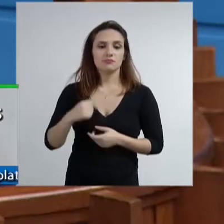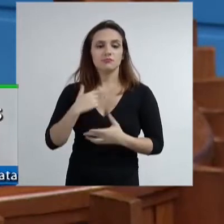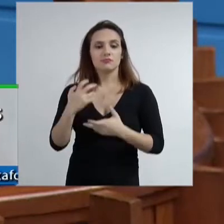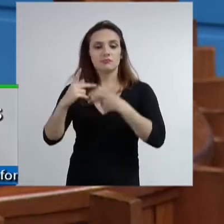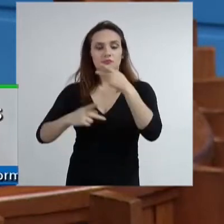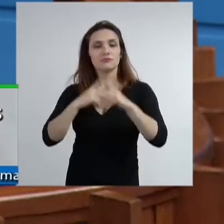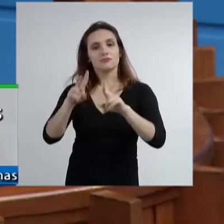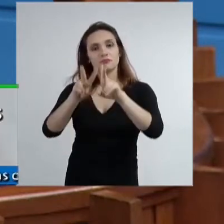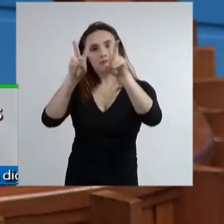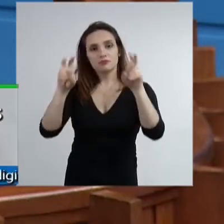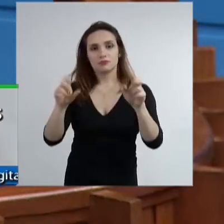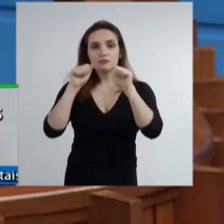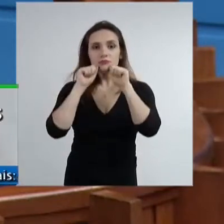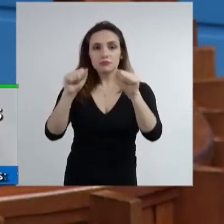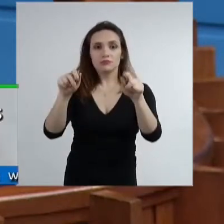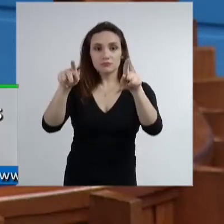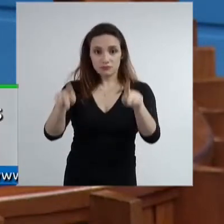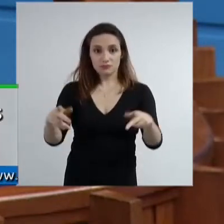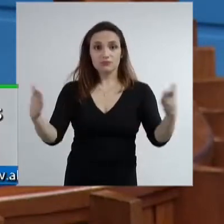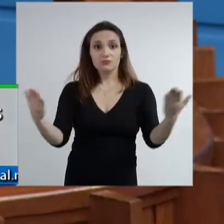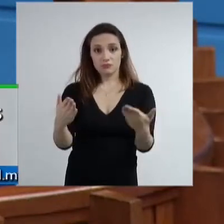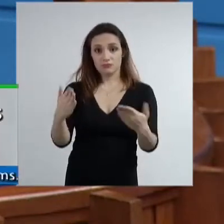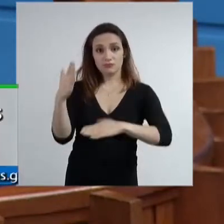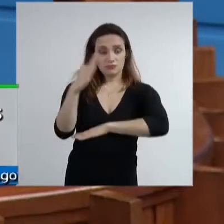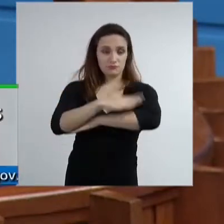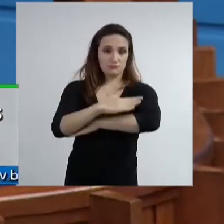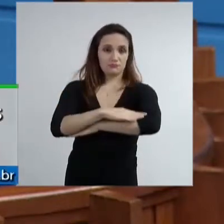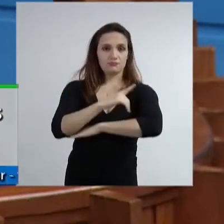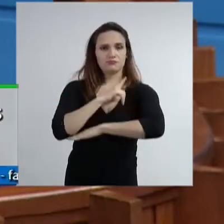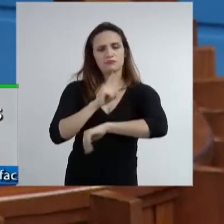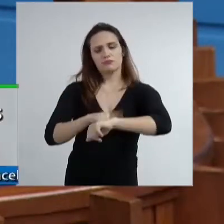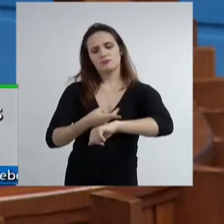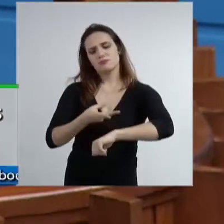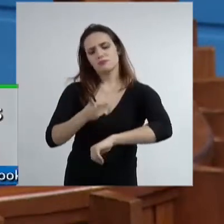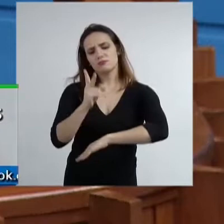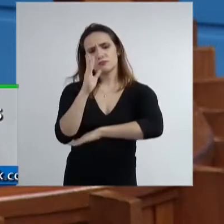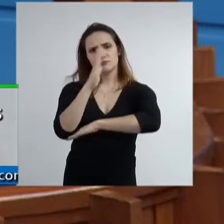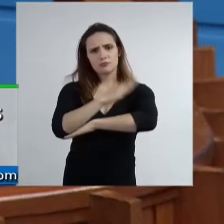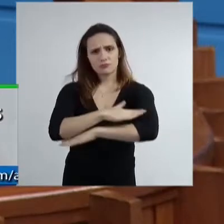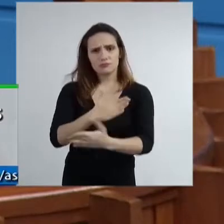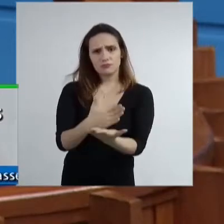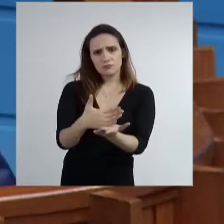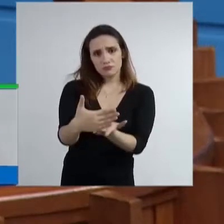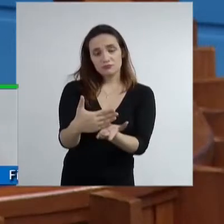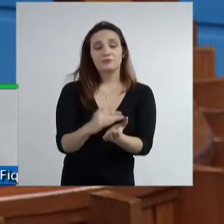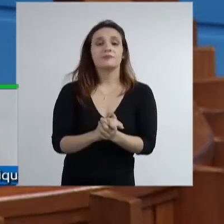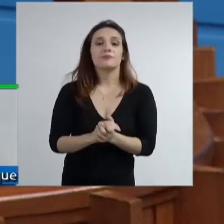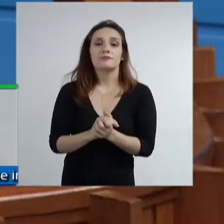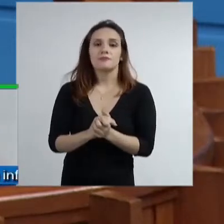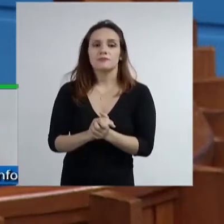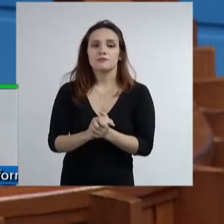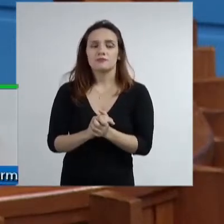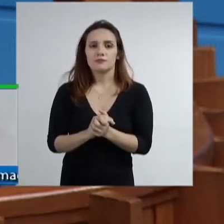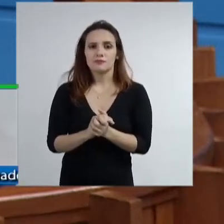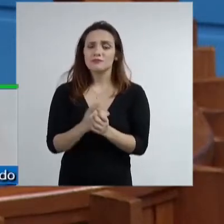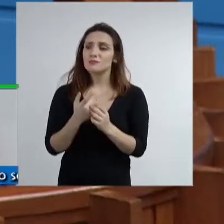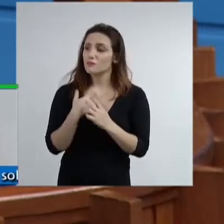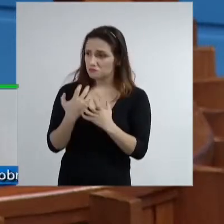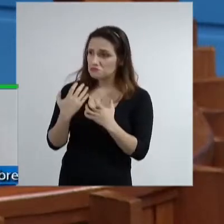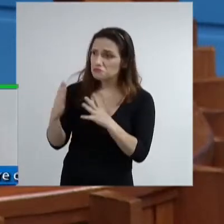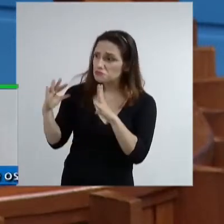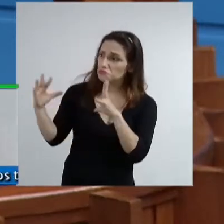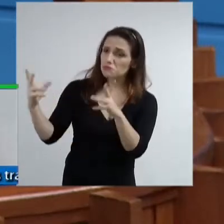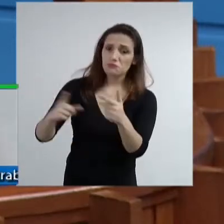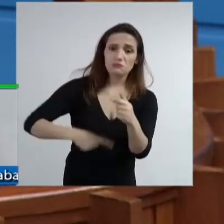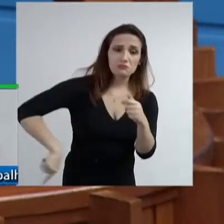audiência pública que vamos realizar hoje à tarde, a partir das 14 horas, onde espero que todos os